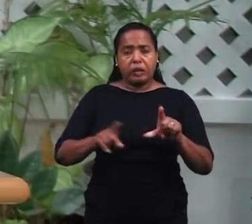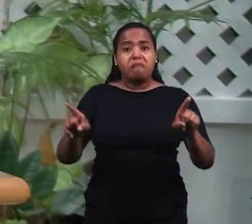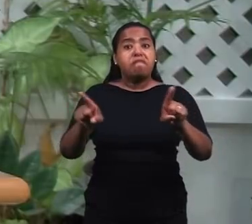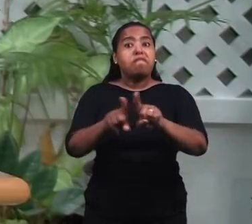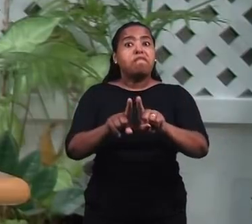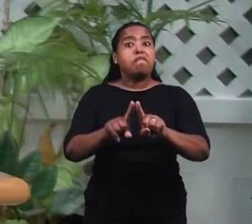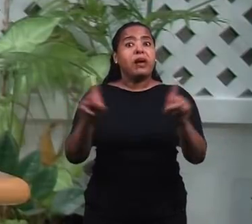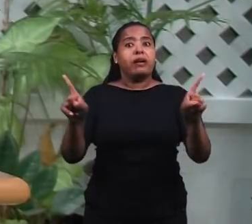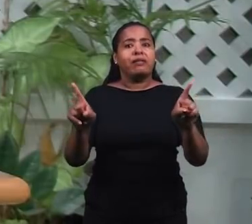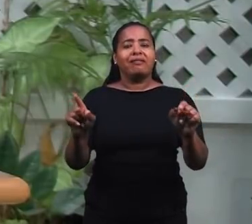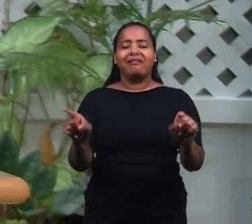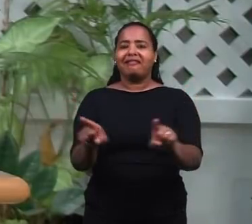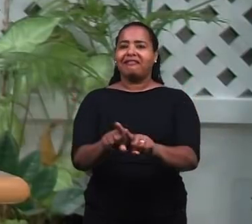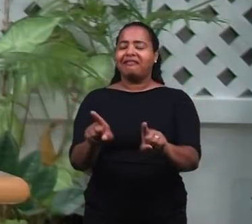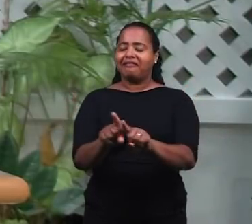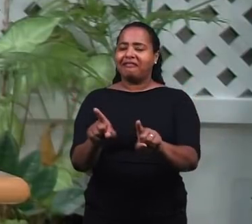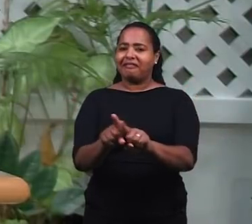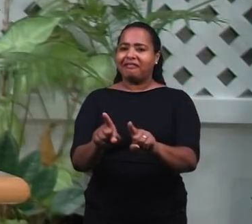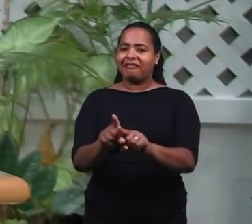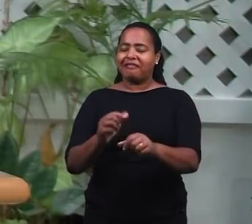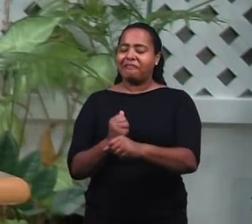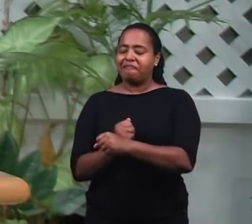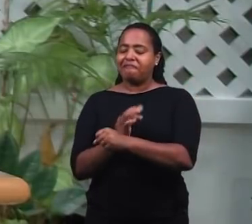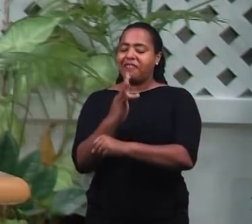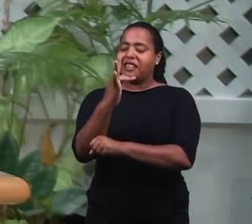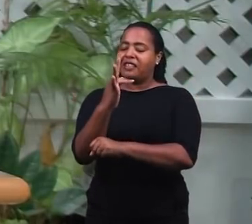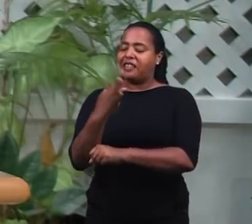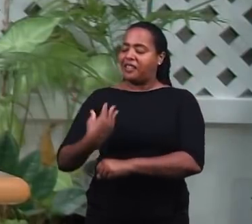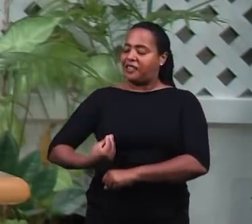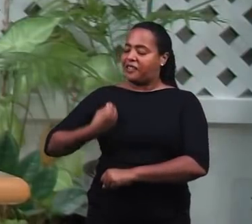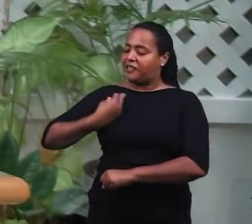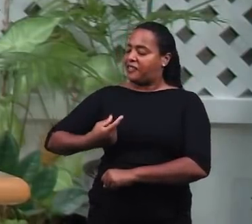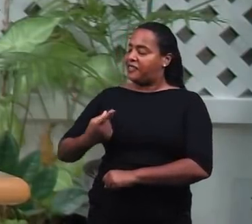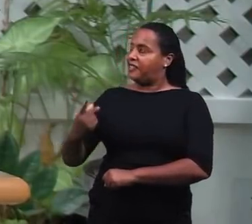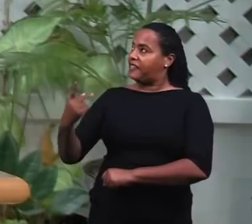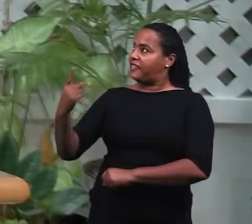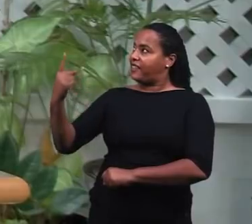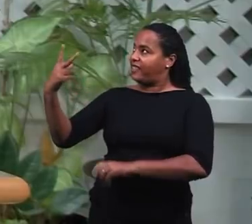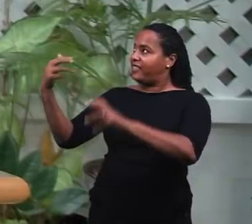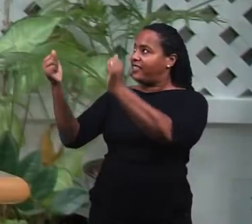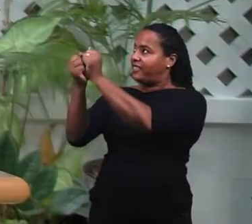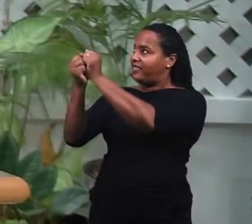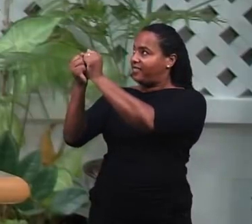a esperança de uma vida eterna.